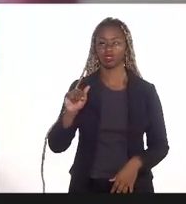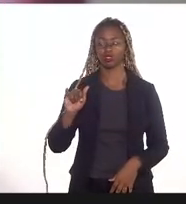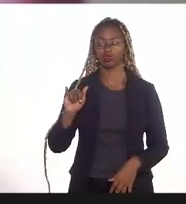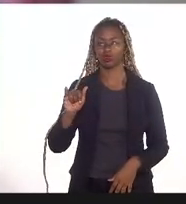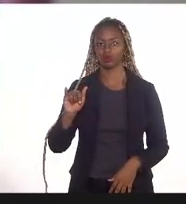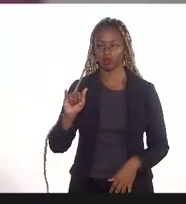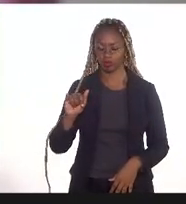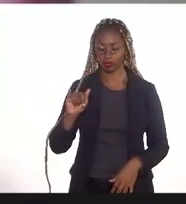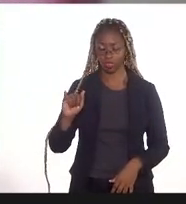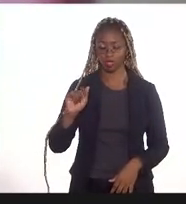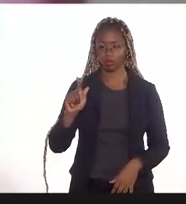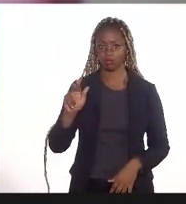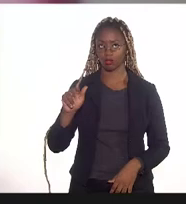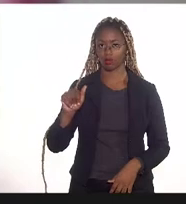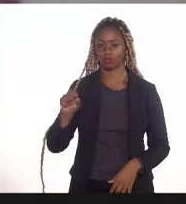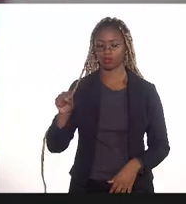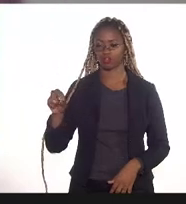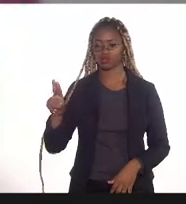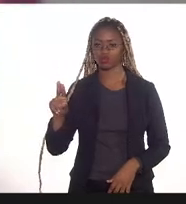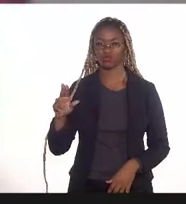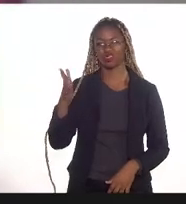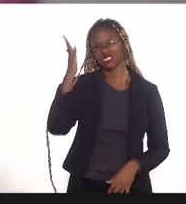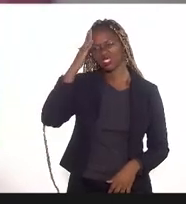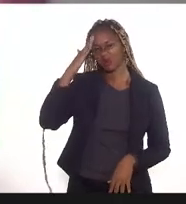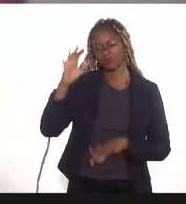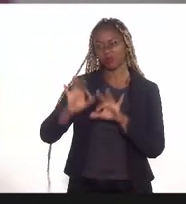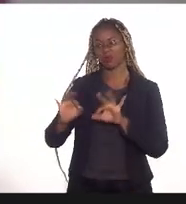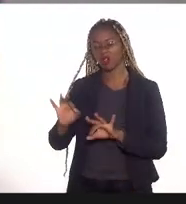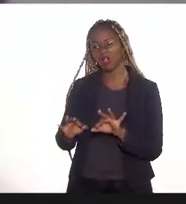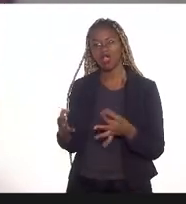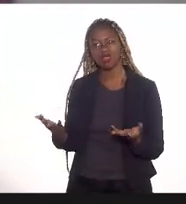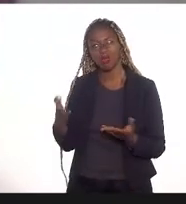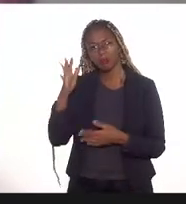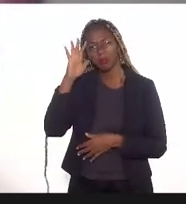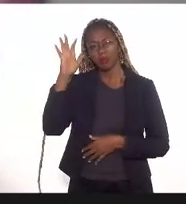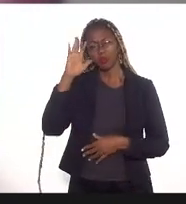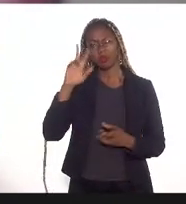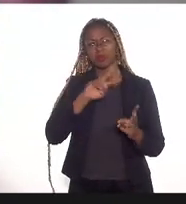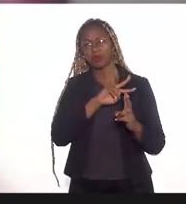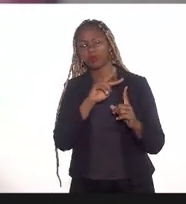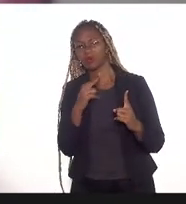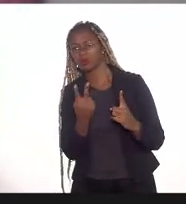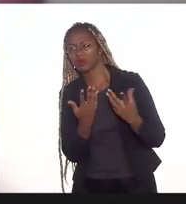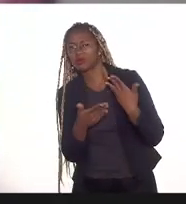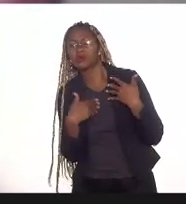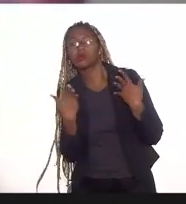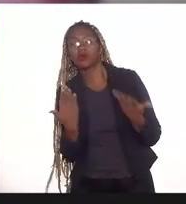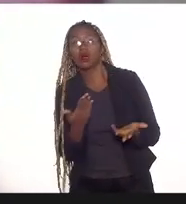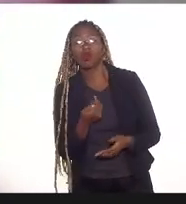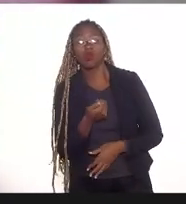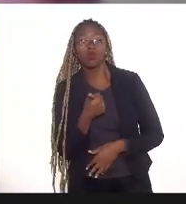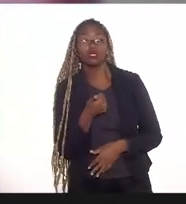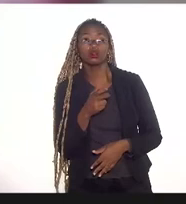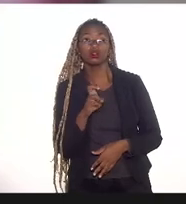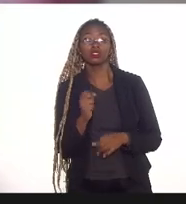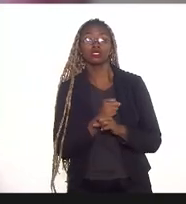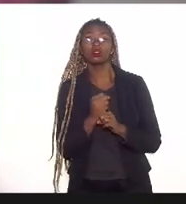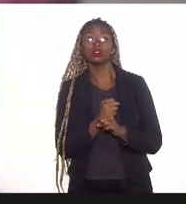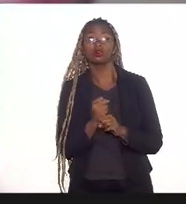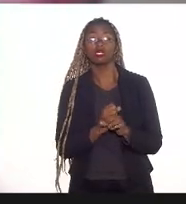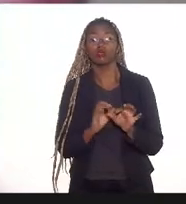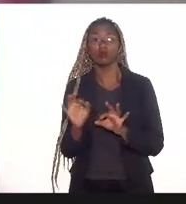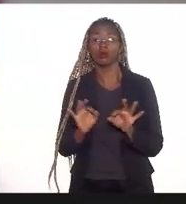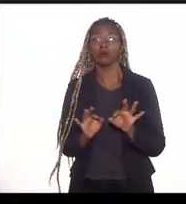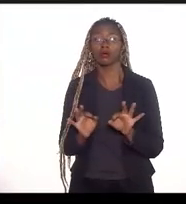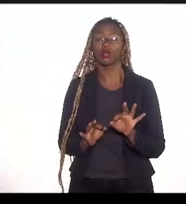conexos ao porto vão acontecer, enfim, quais são as perspectivas quase 15 anos depois de que esse projeto começou a ser formulado.